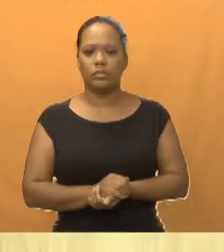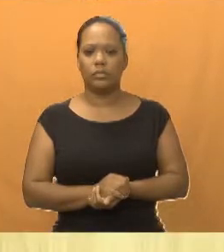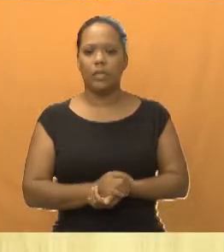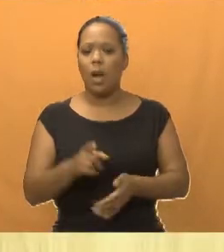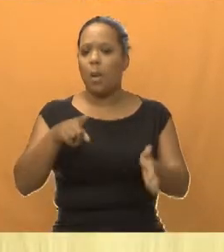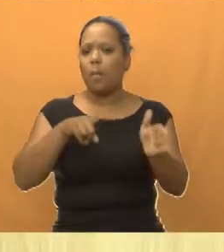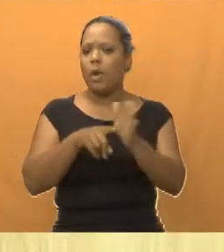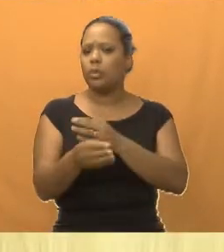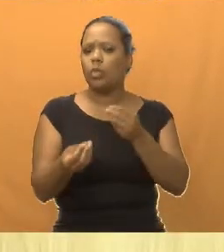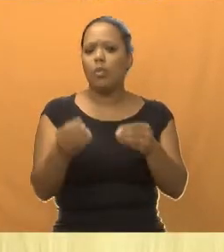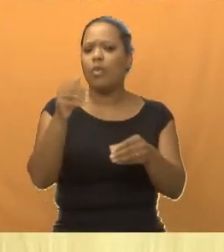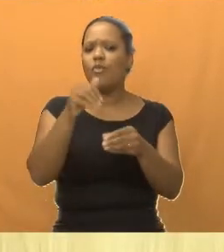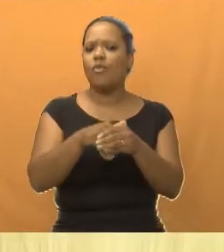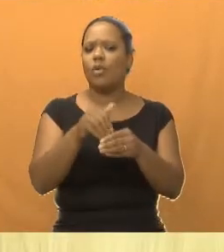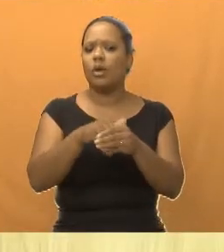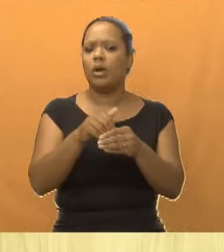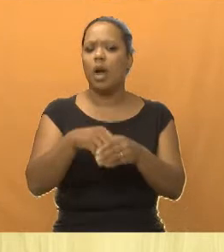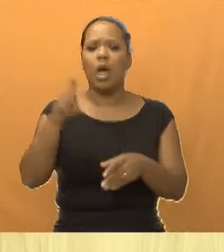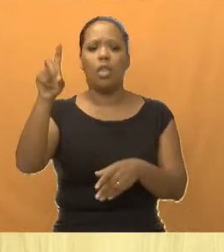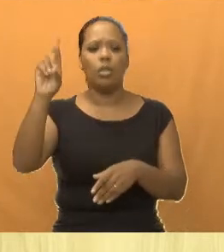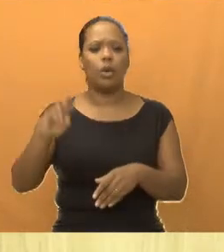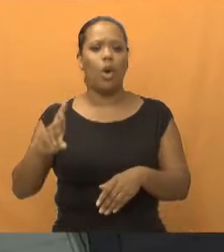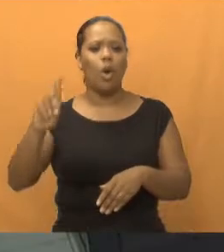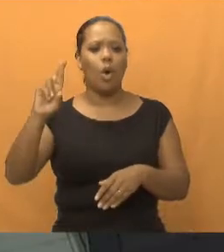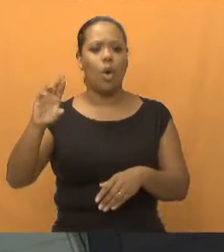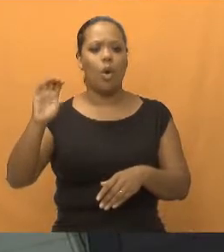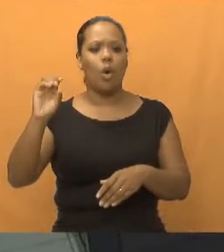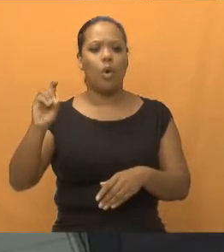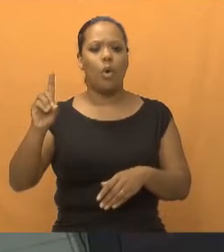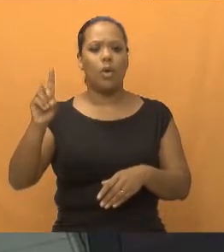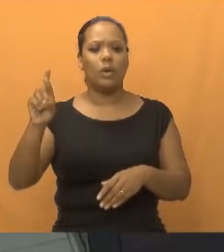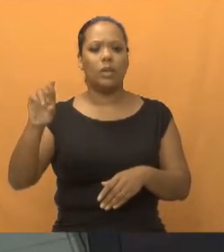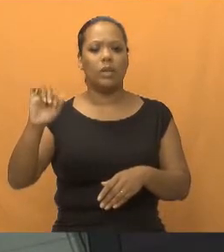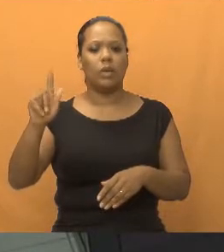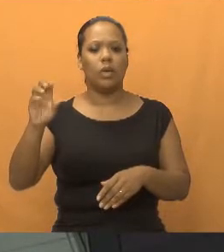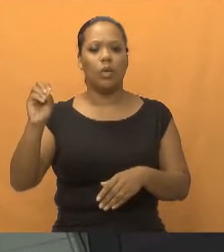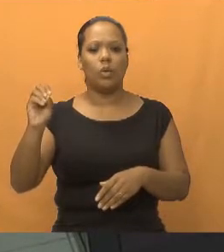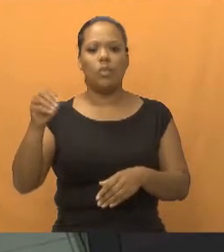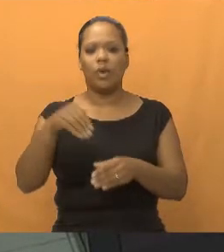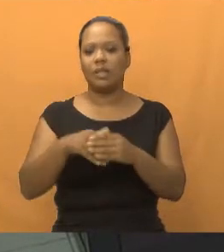Como vota o vereador Dr. Rodrigo Salomão? Favorável.